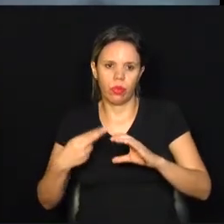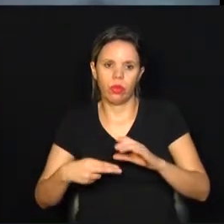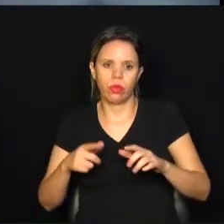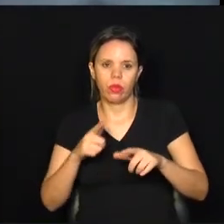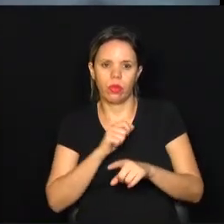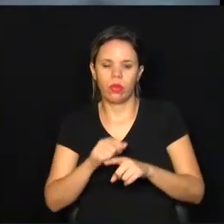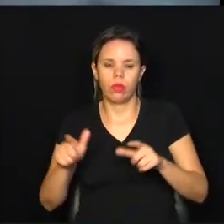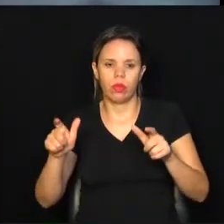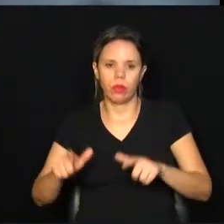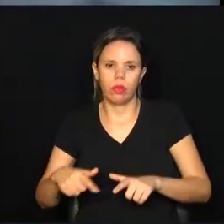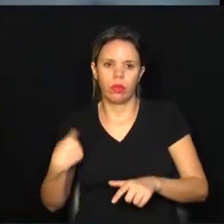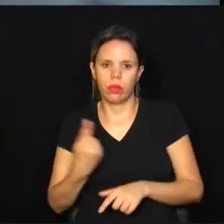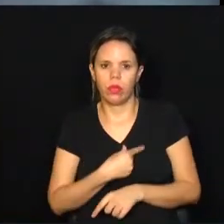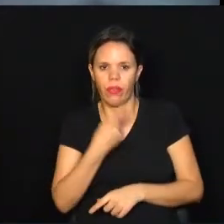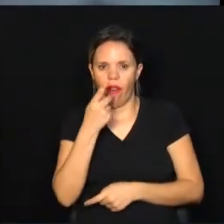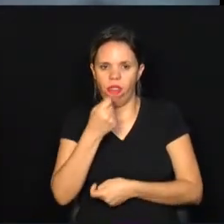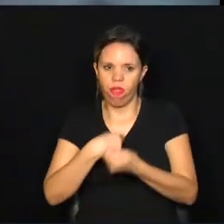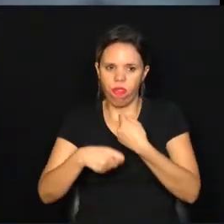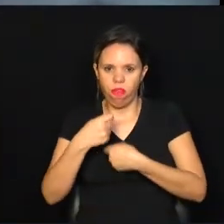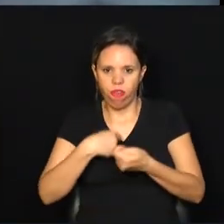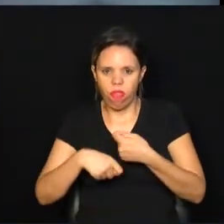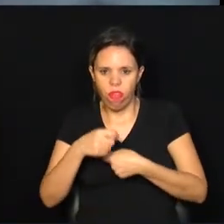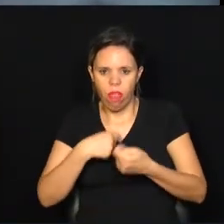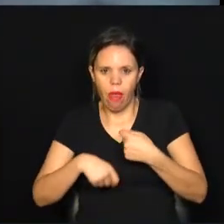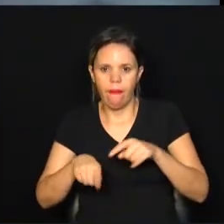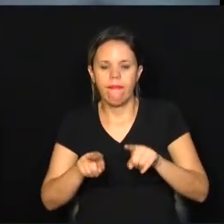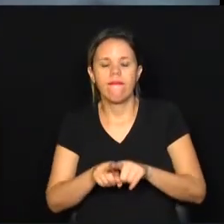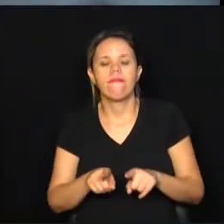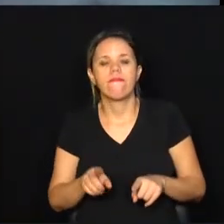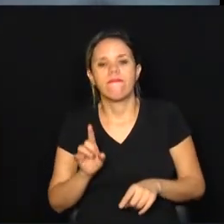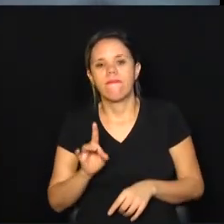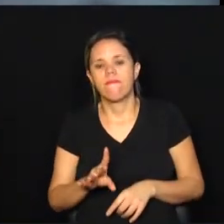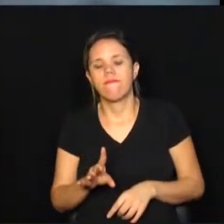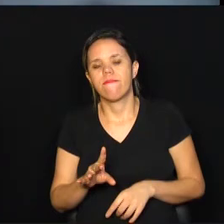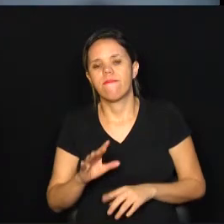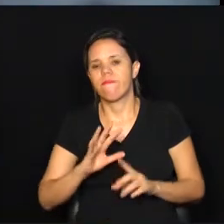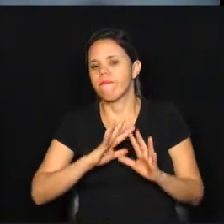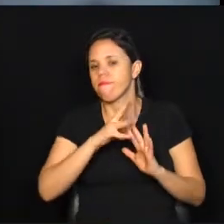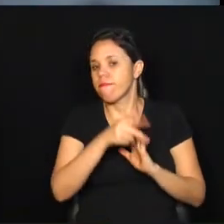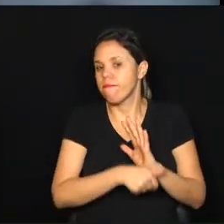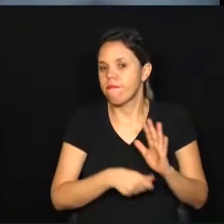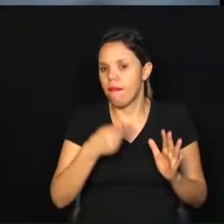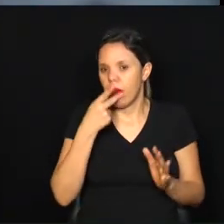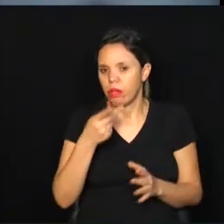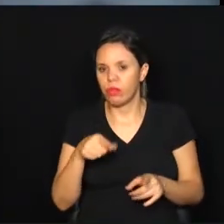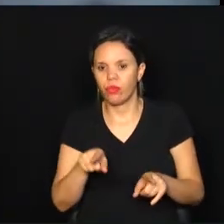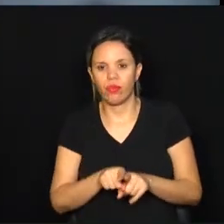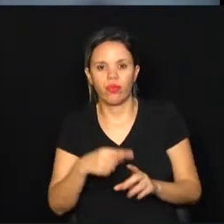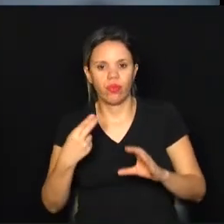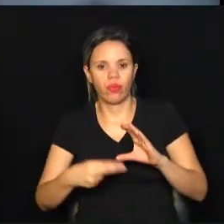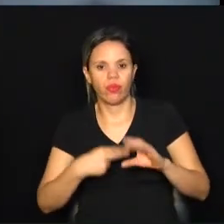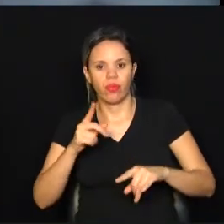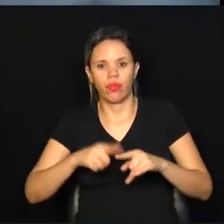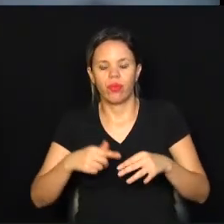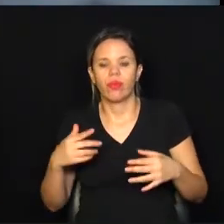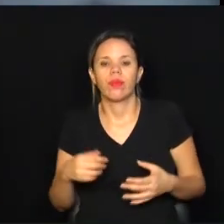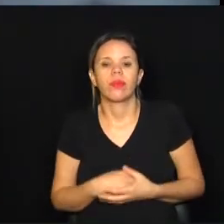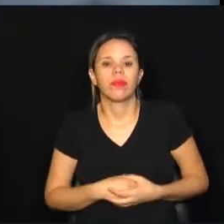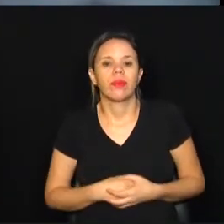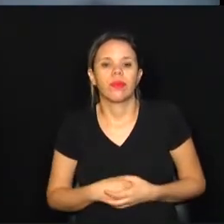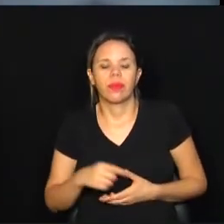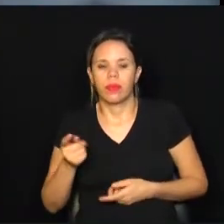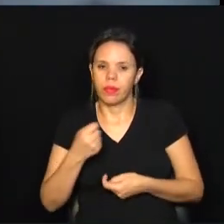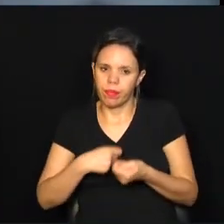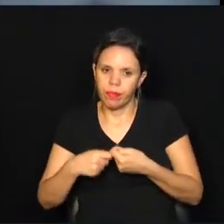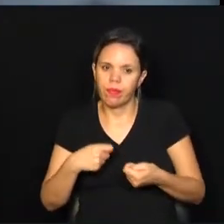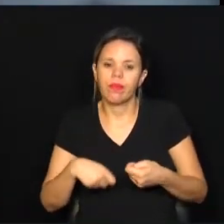alocar, porque a gente está falando de economia, né? A gente está falando não só de meio ambiente, mas a gente está falando em reciclar materiais, que é uma